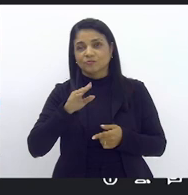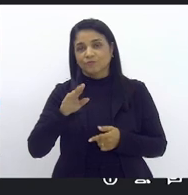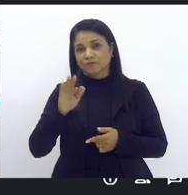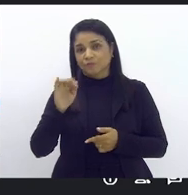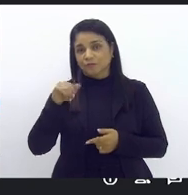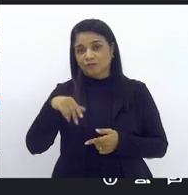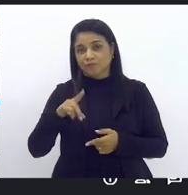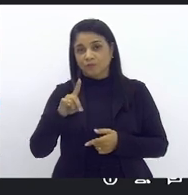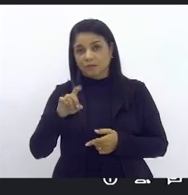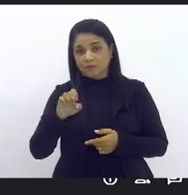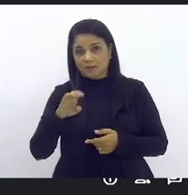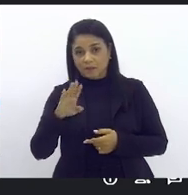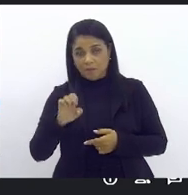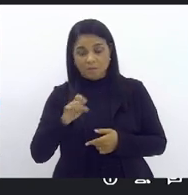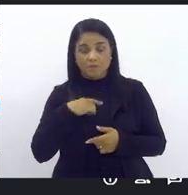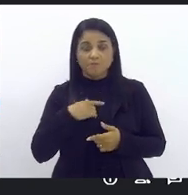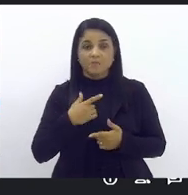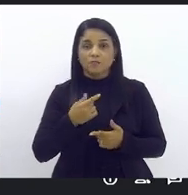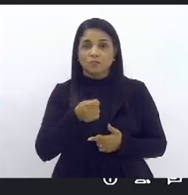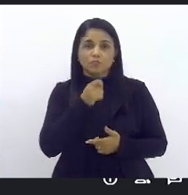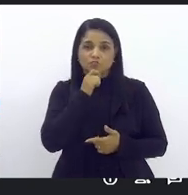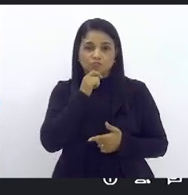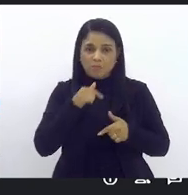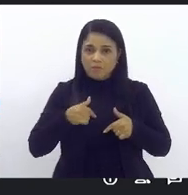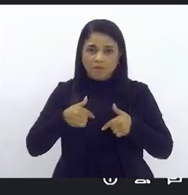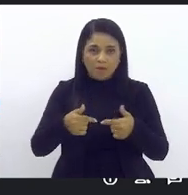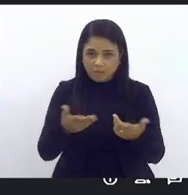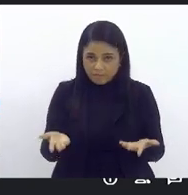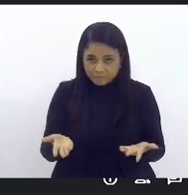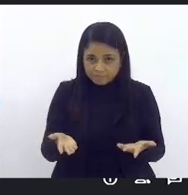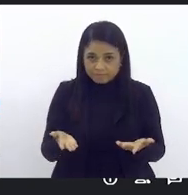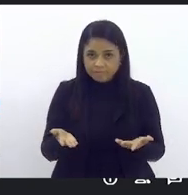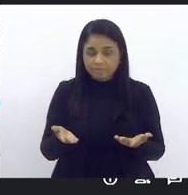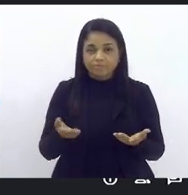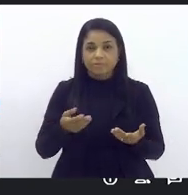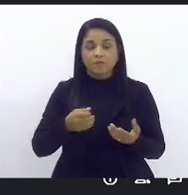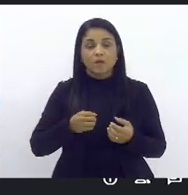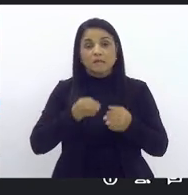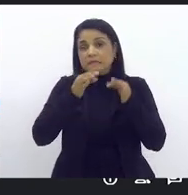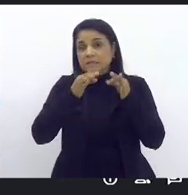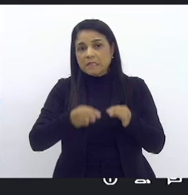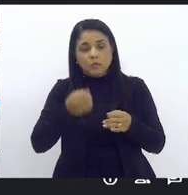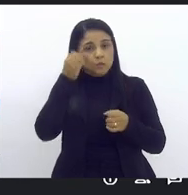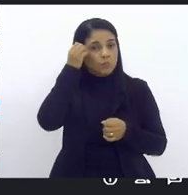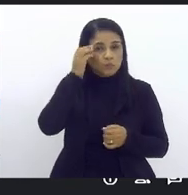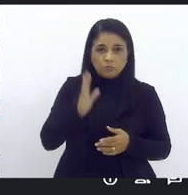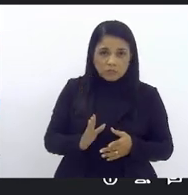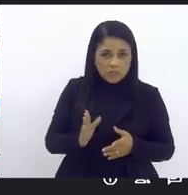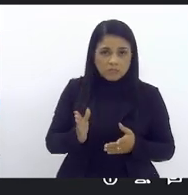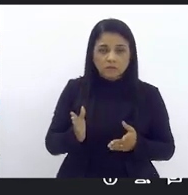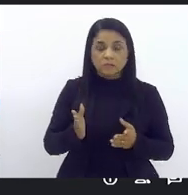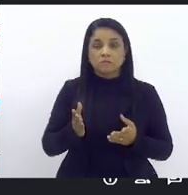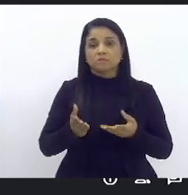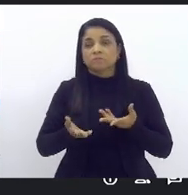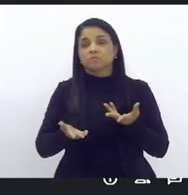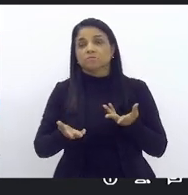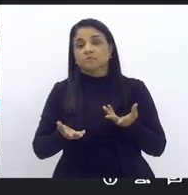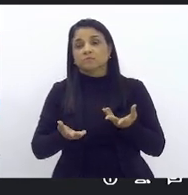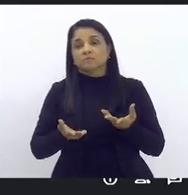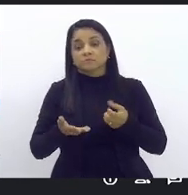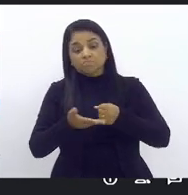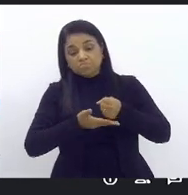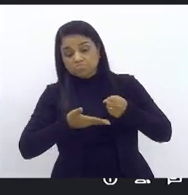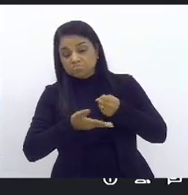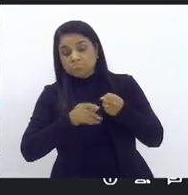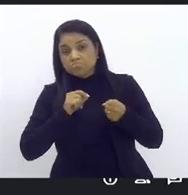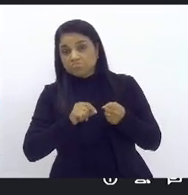teria, né, nessa lei, ou enfim, não sei ao certo em que se baseia de tão absurda que é, mas ele diz que